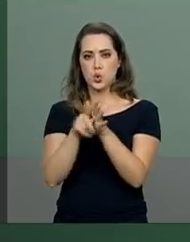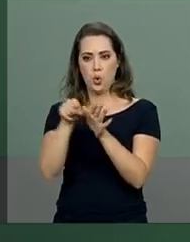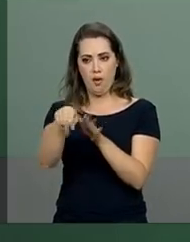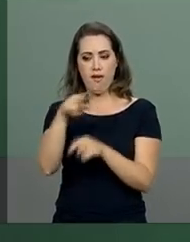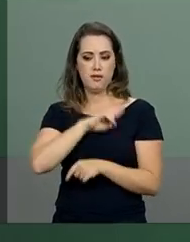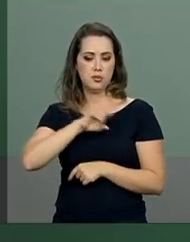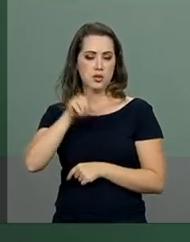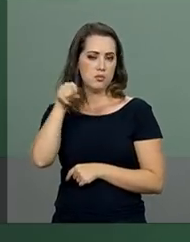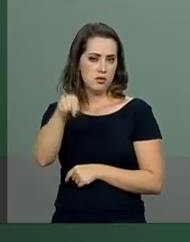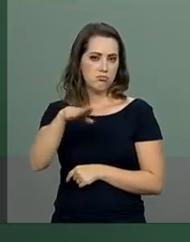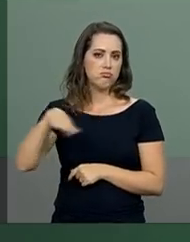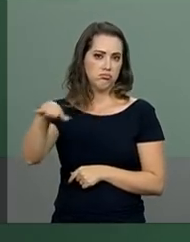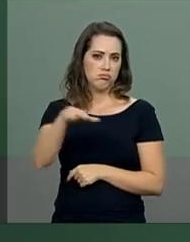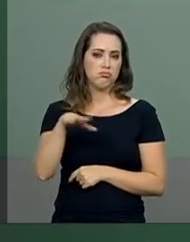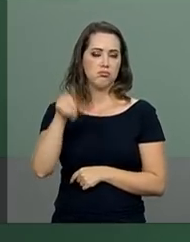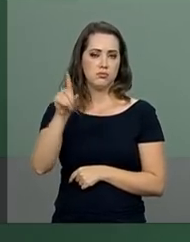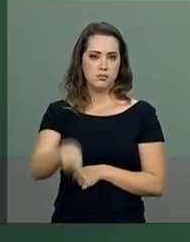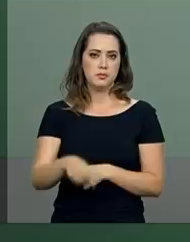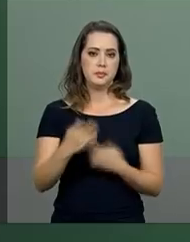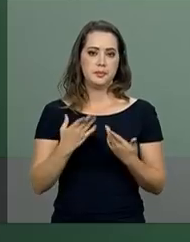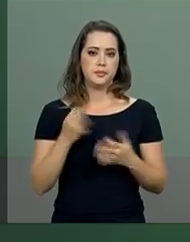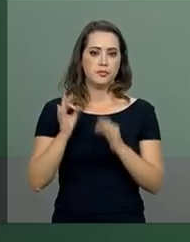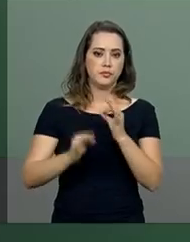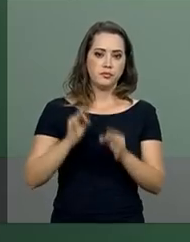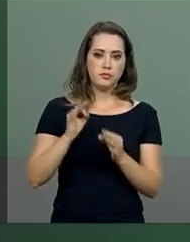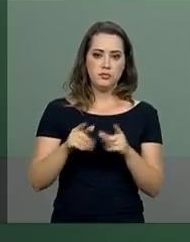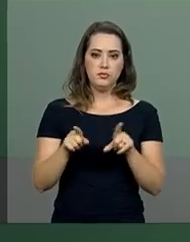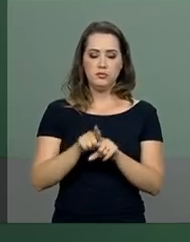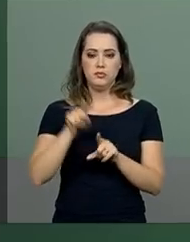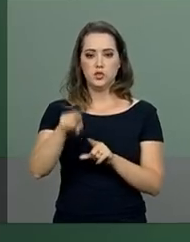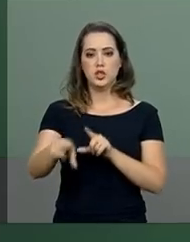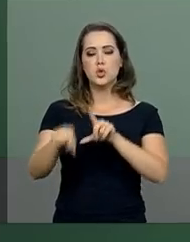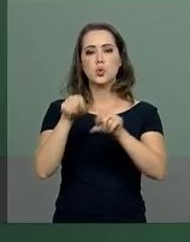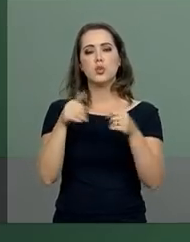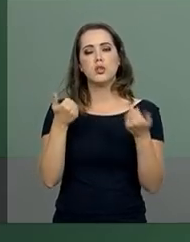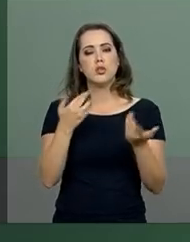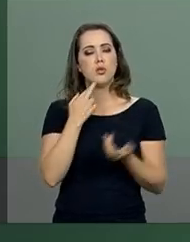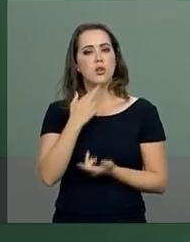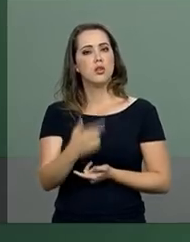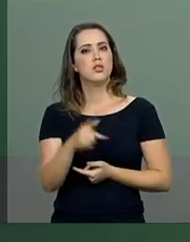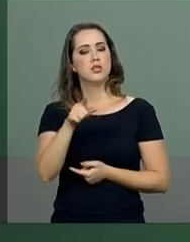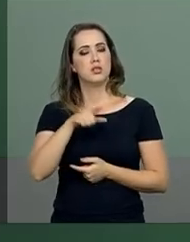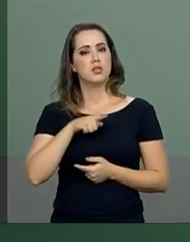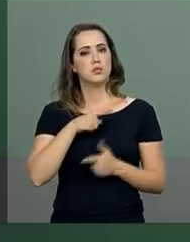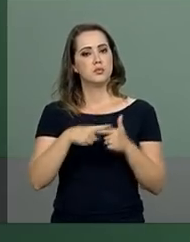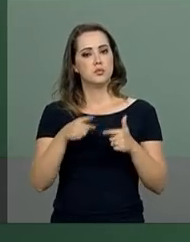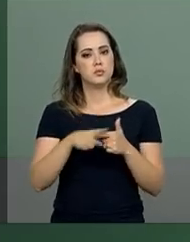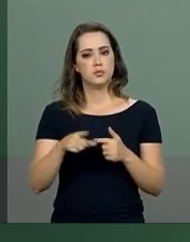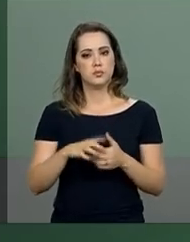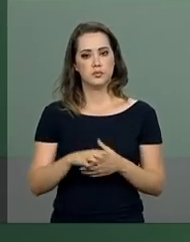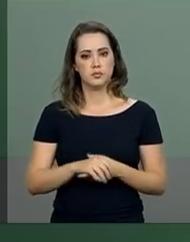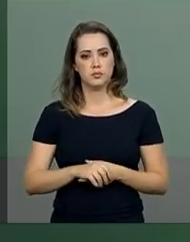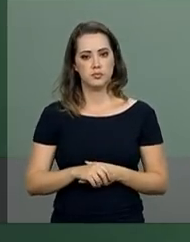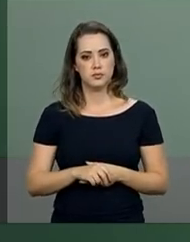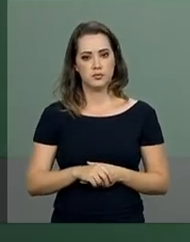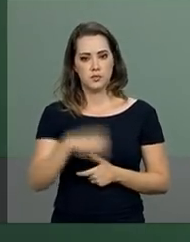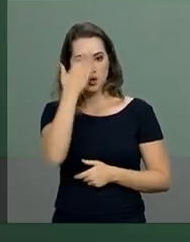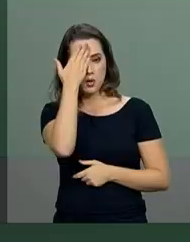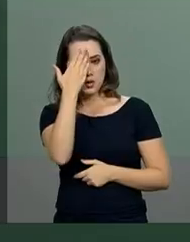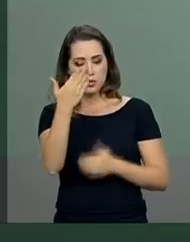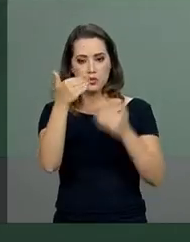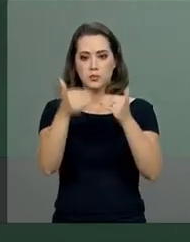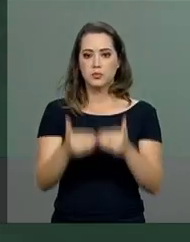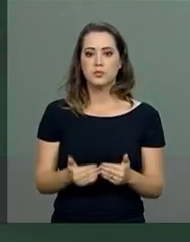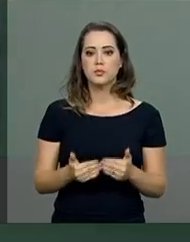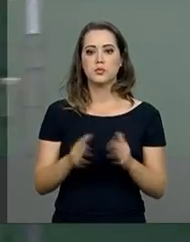eleitoral é que é o responsável por decidir a respeito destes problemas obrigado pela presença